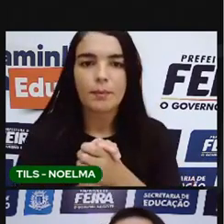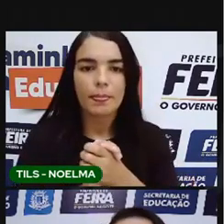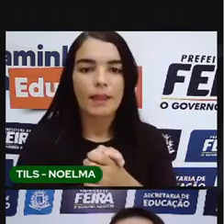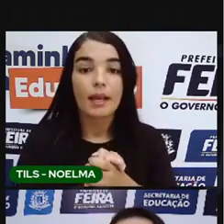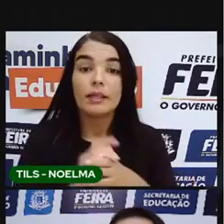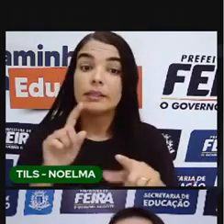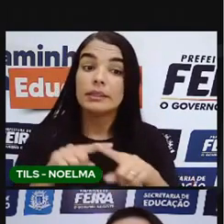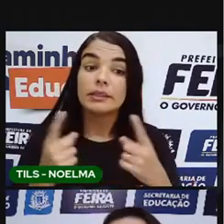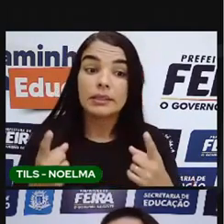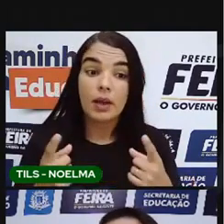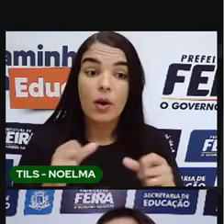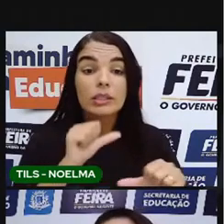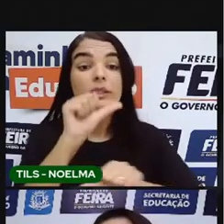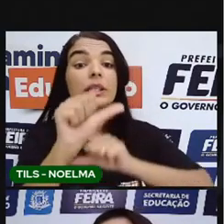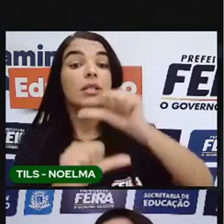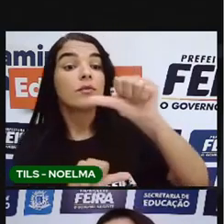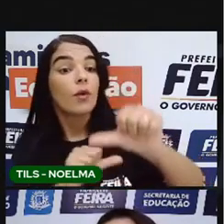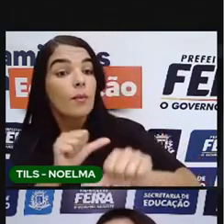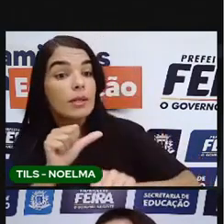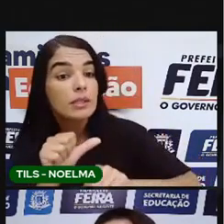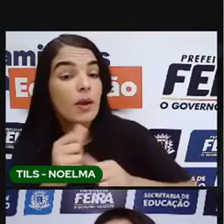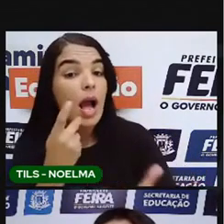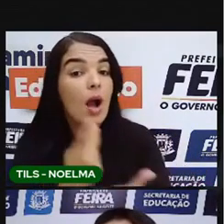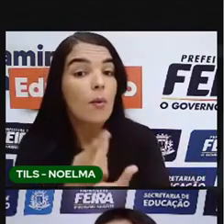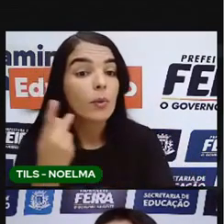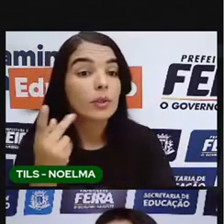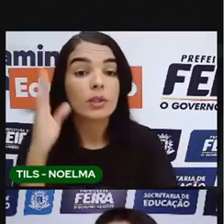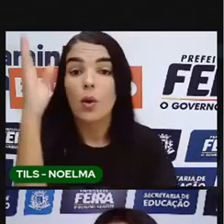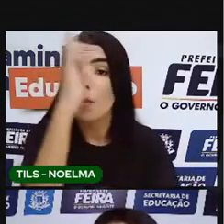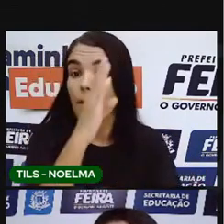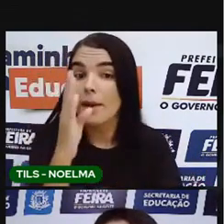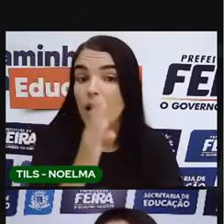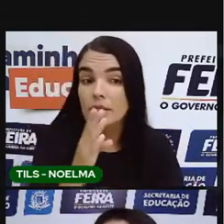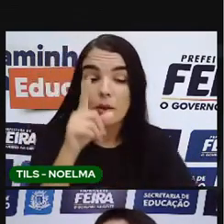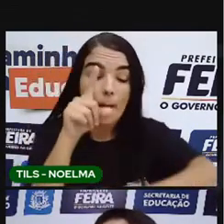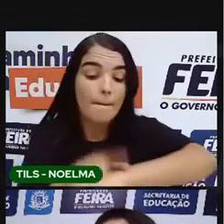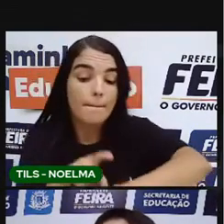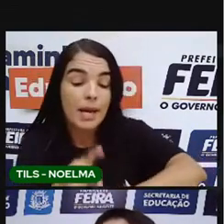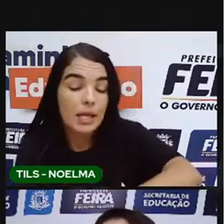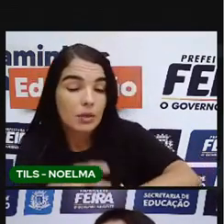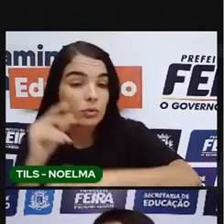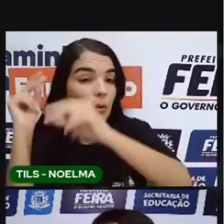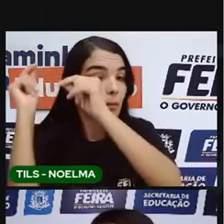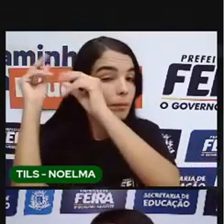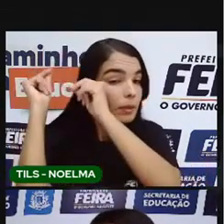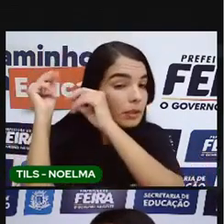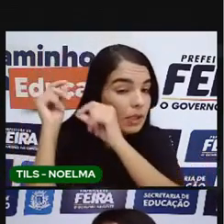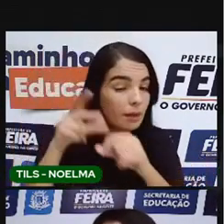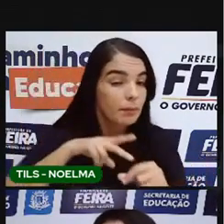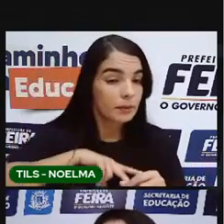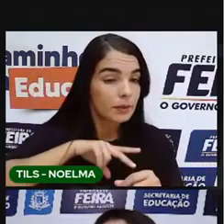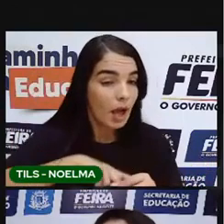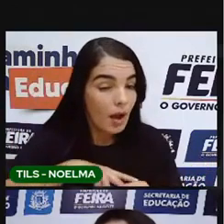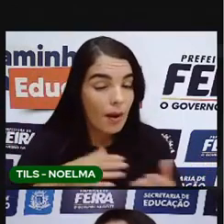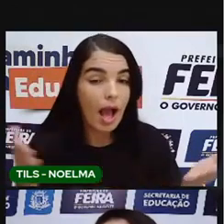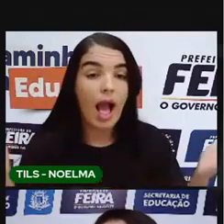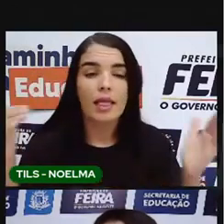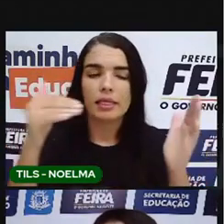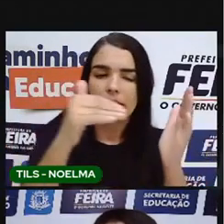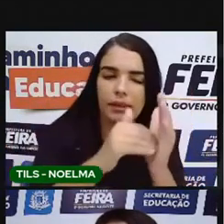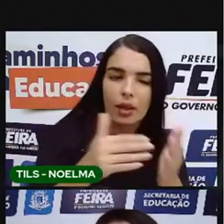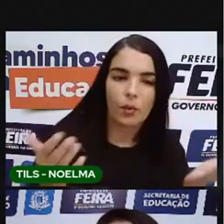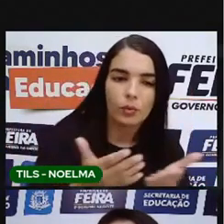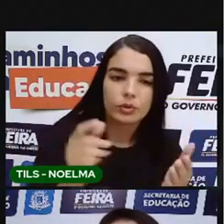E assim, que transformações ocorreram nesse período, né? Desde o período colonial até hoje no Brasil,